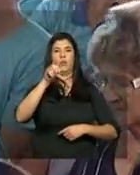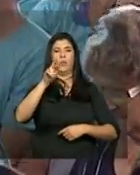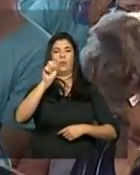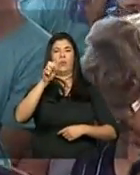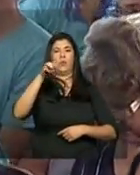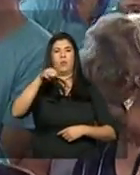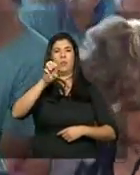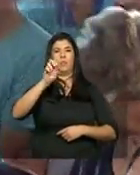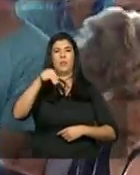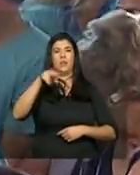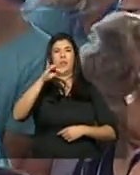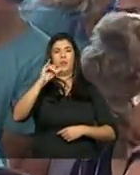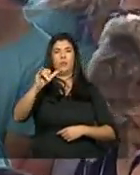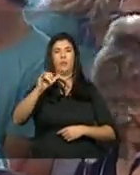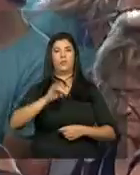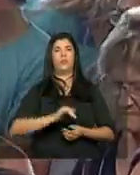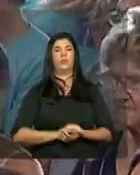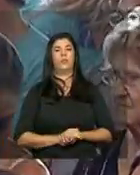Menicucci.